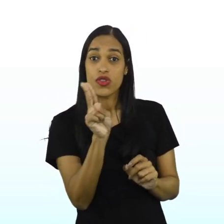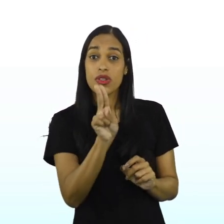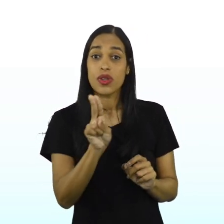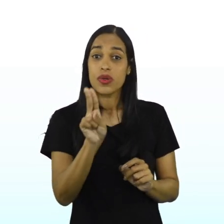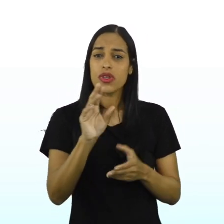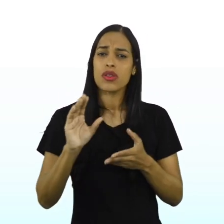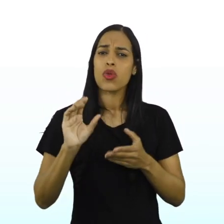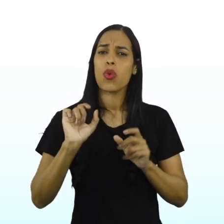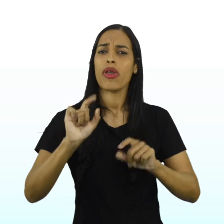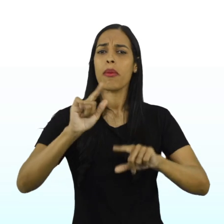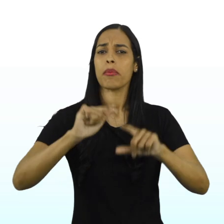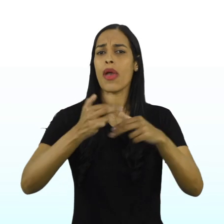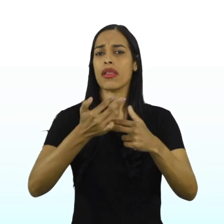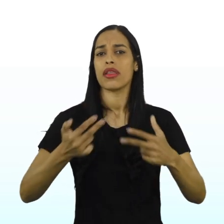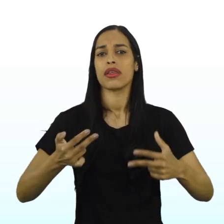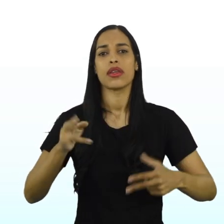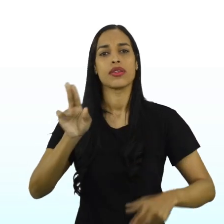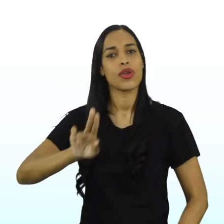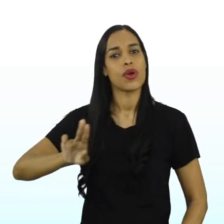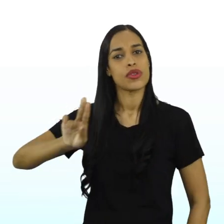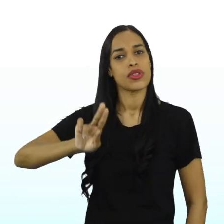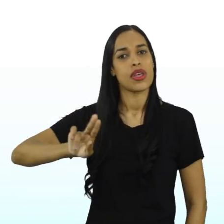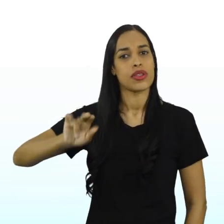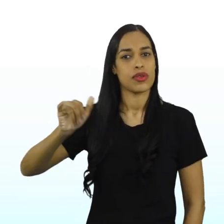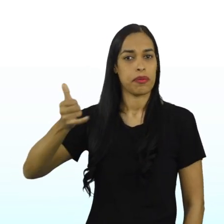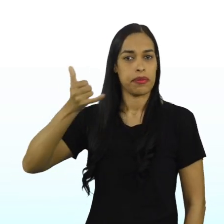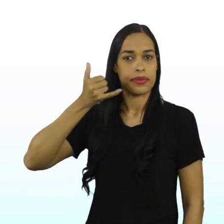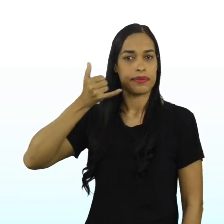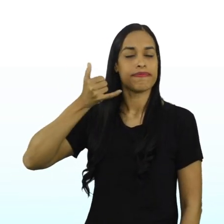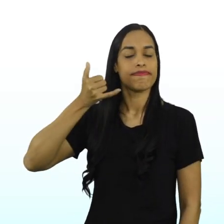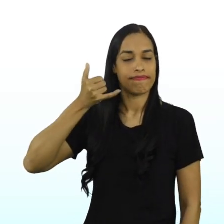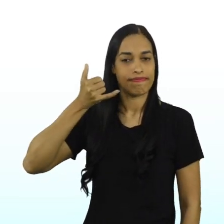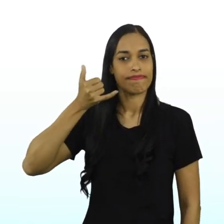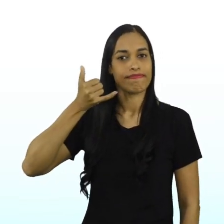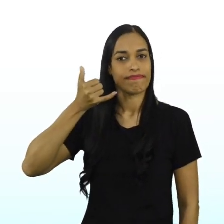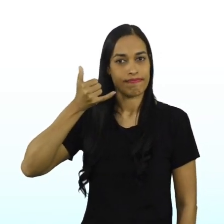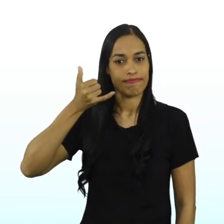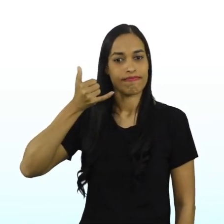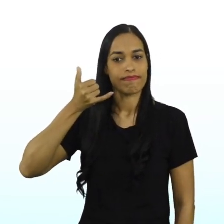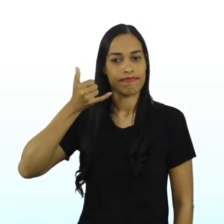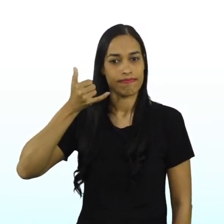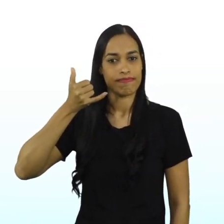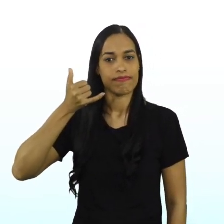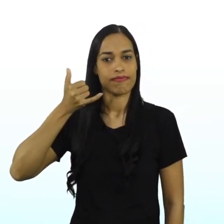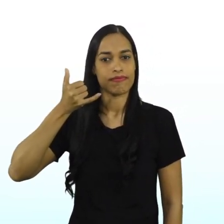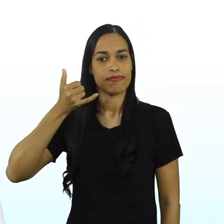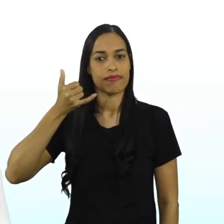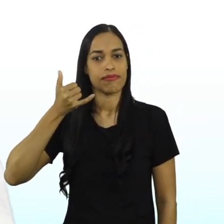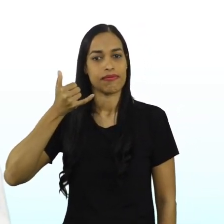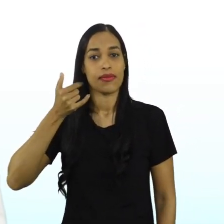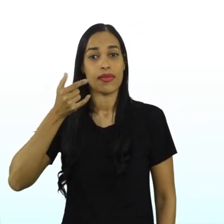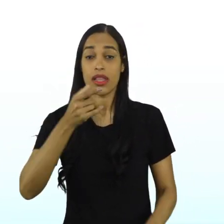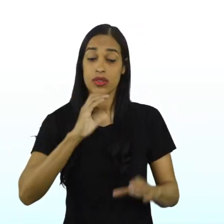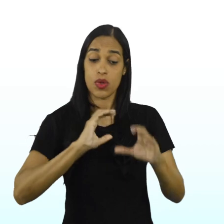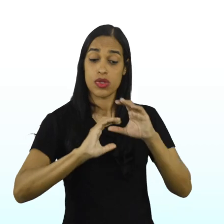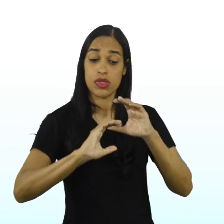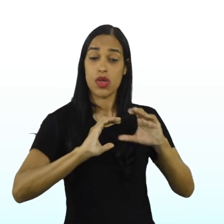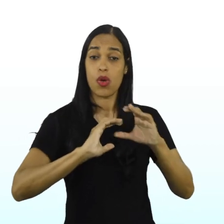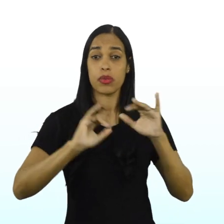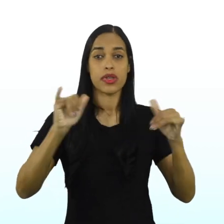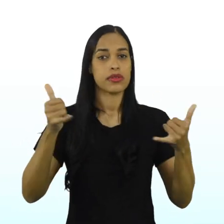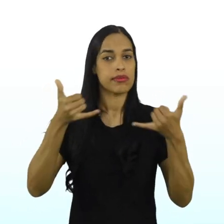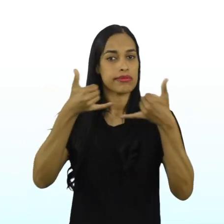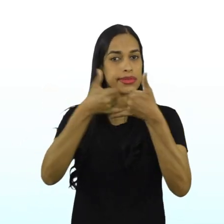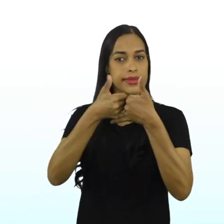estão utilizando. Eles estão usando aí o telefone, ok? Então, eles estão se comunicando através